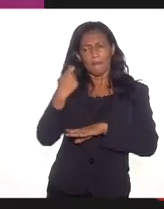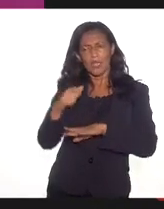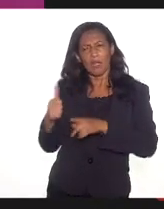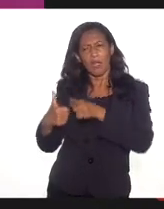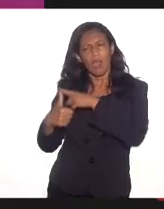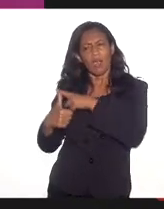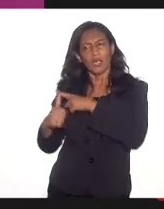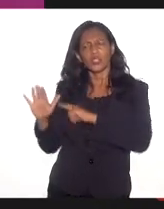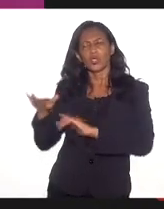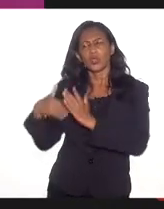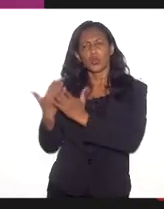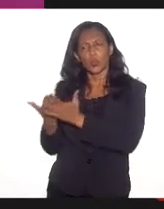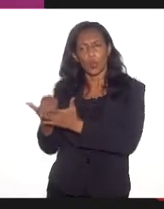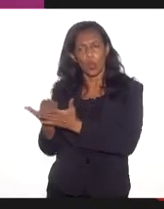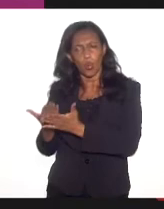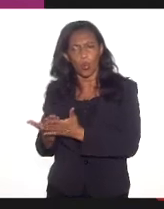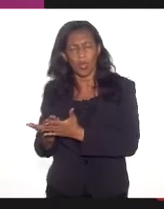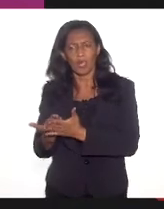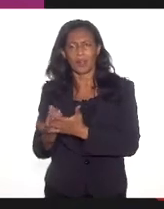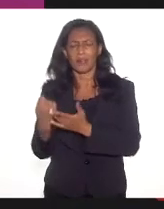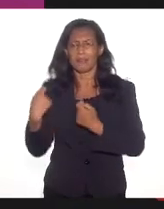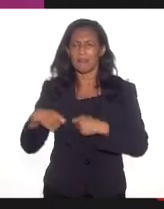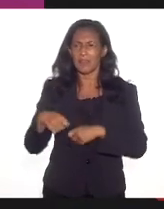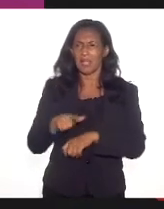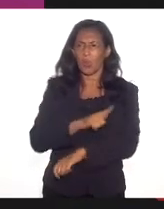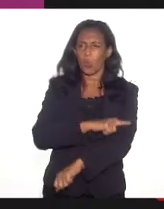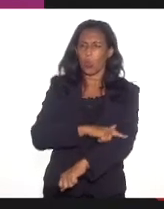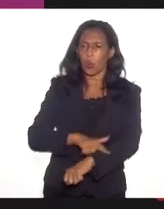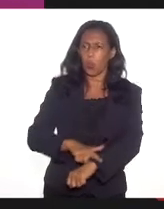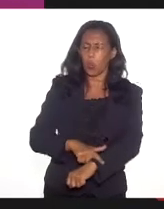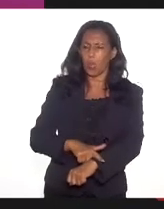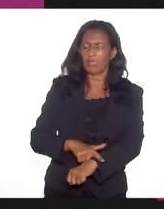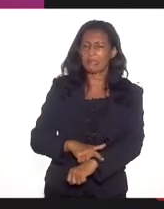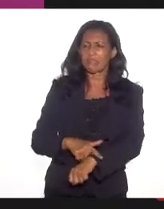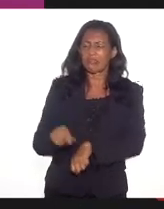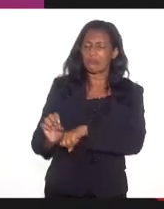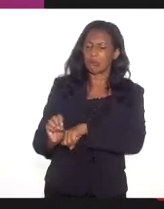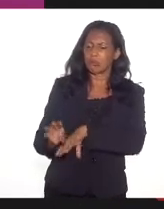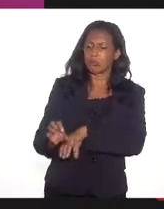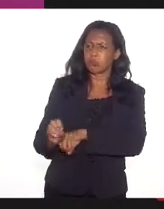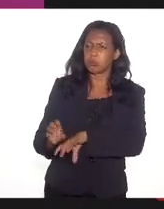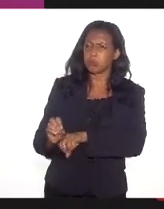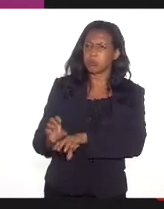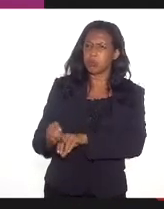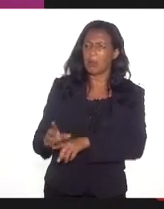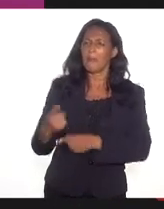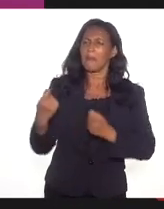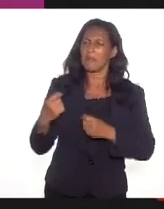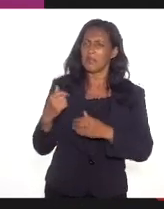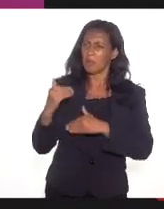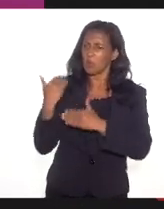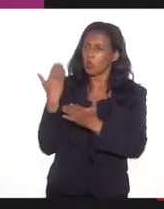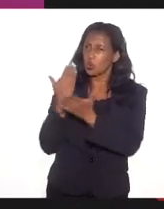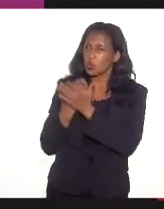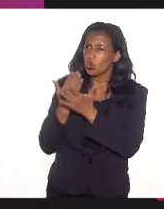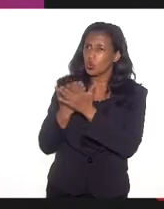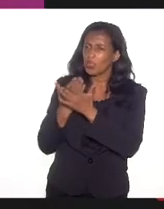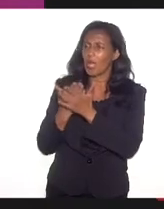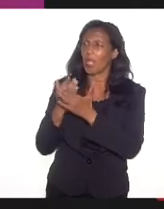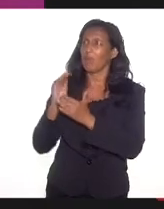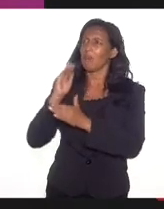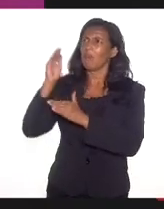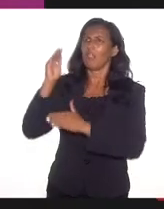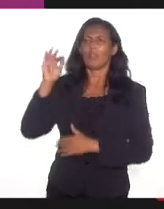né precisa ter educação precisa as pessoas chegarem a fazer numa universidade essas são